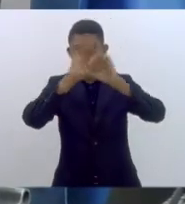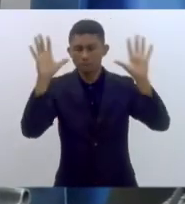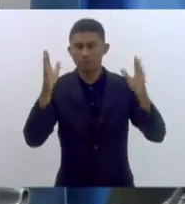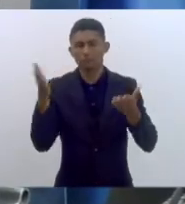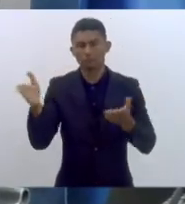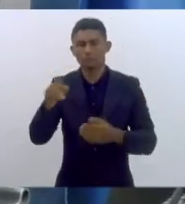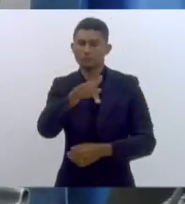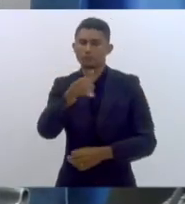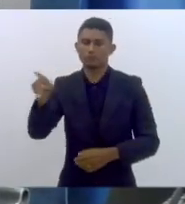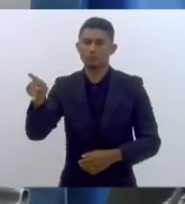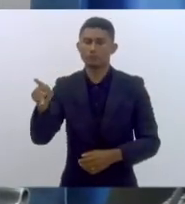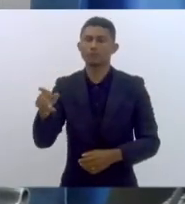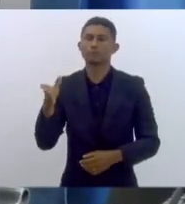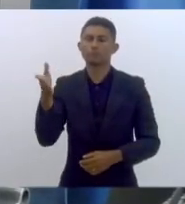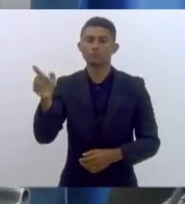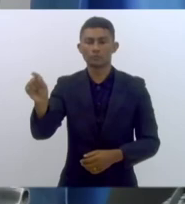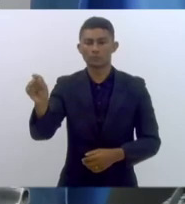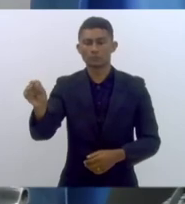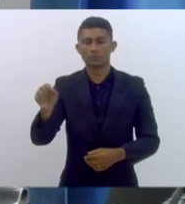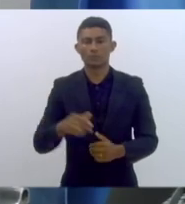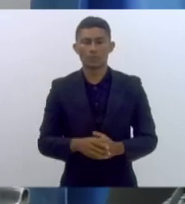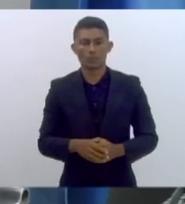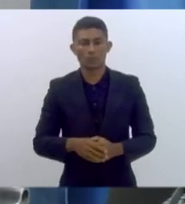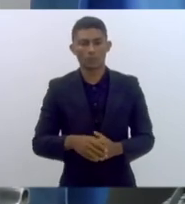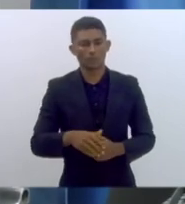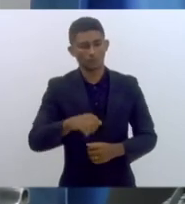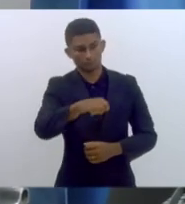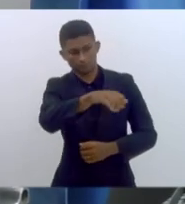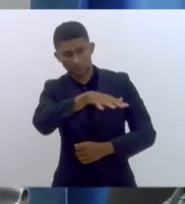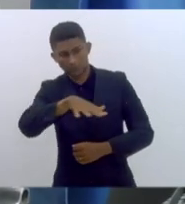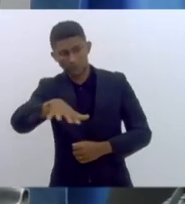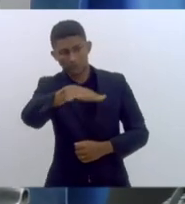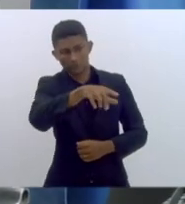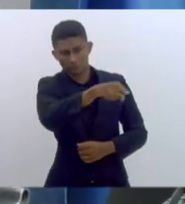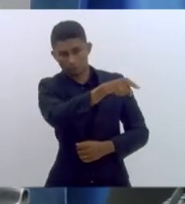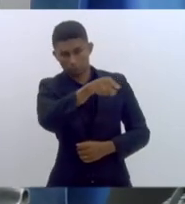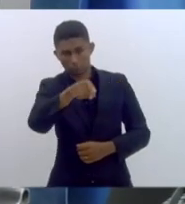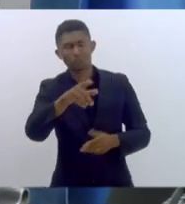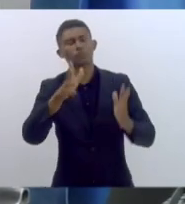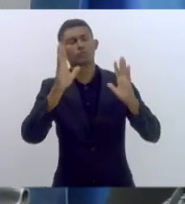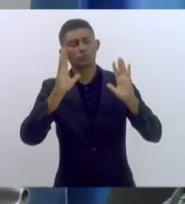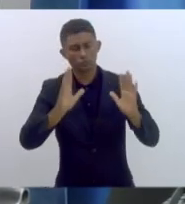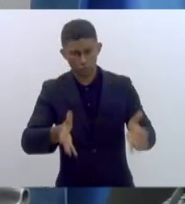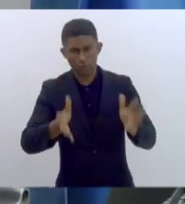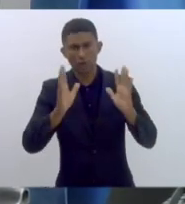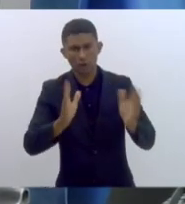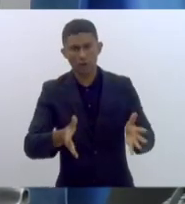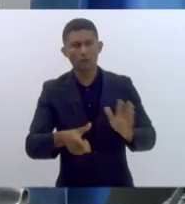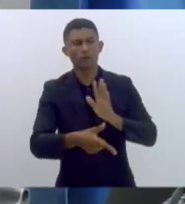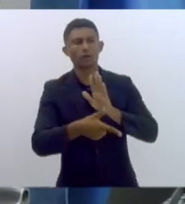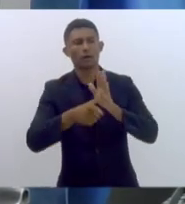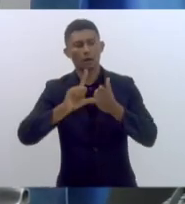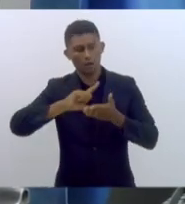está dizendo que só as carreiras que estavam com previsões que foram encaminhadas